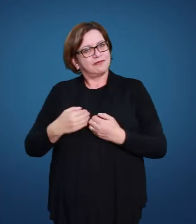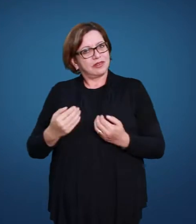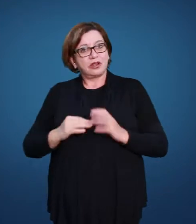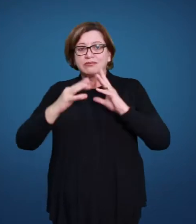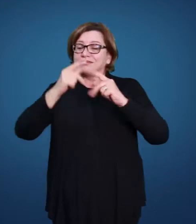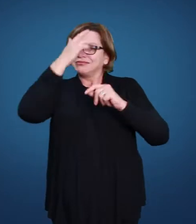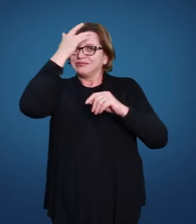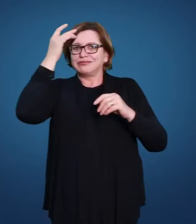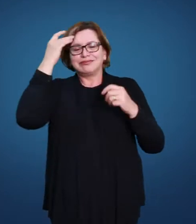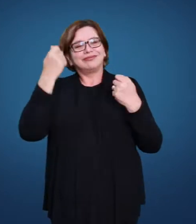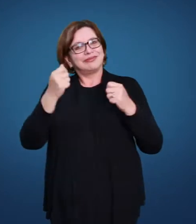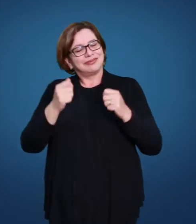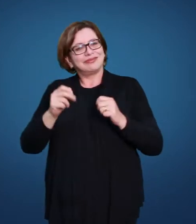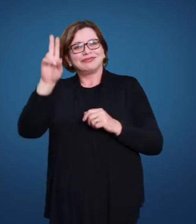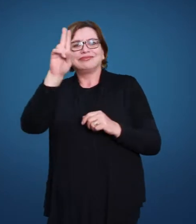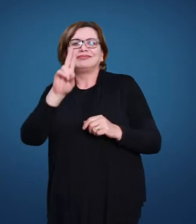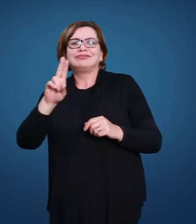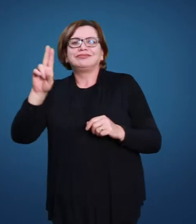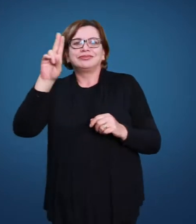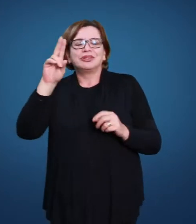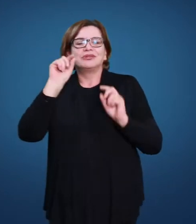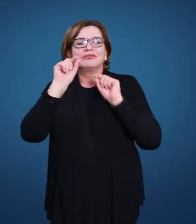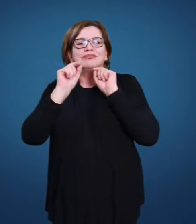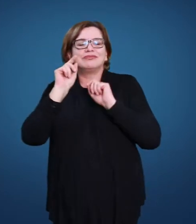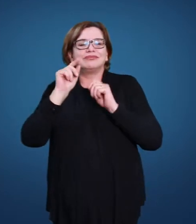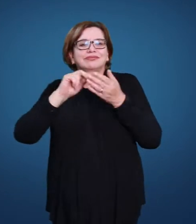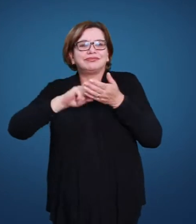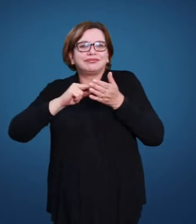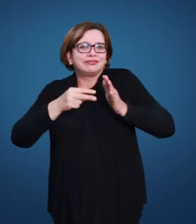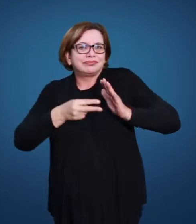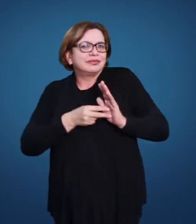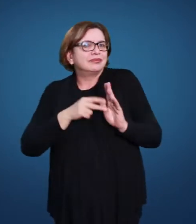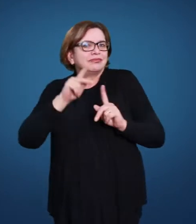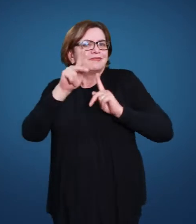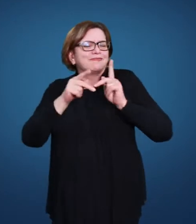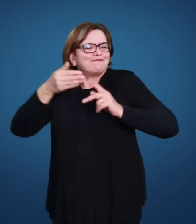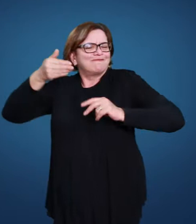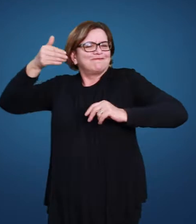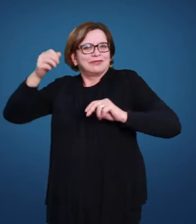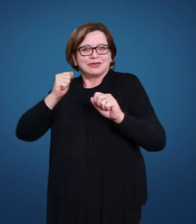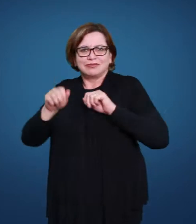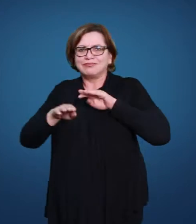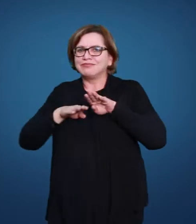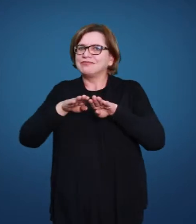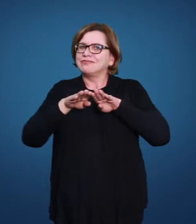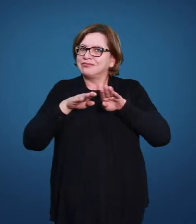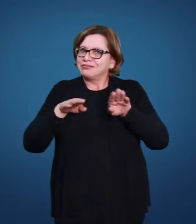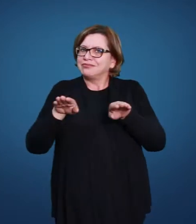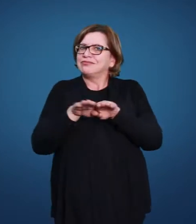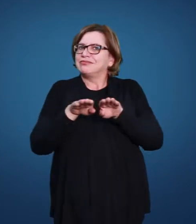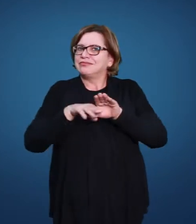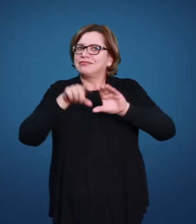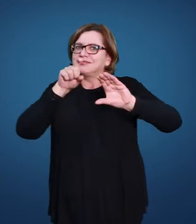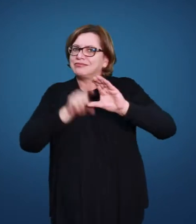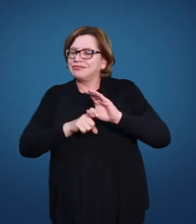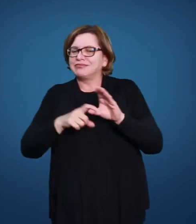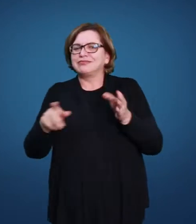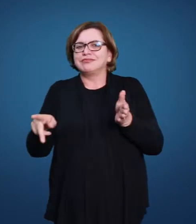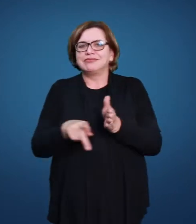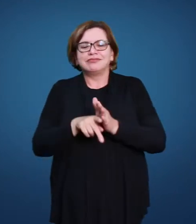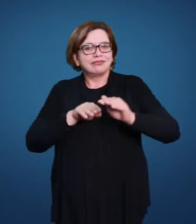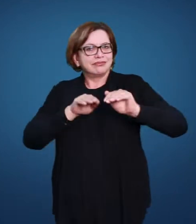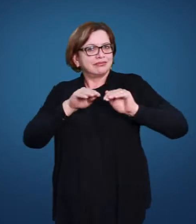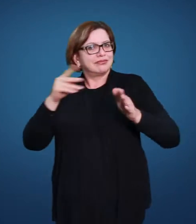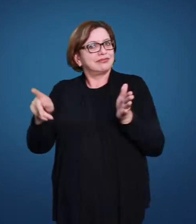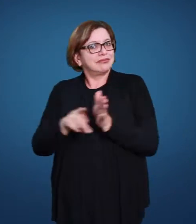princípio utilitário, ou seja, os povos primitivos necessitavam do movimento e dependiam do movimento para a sua